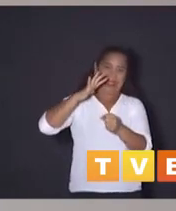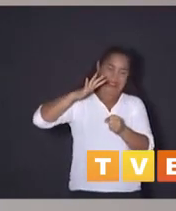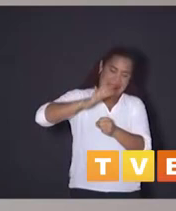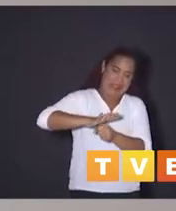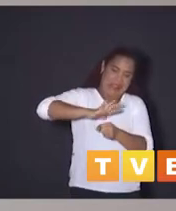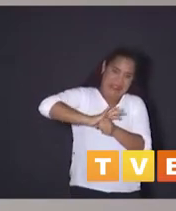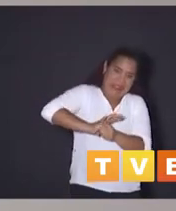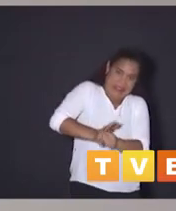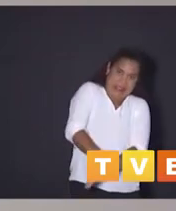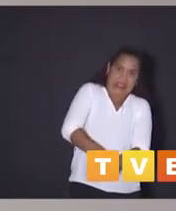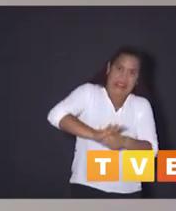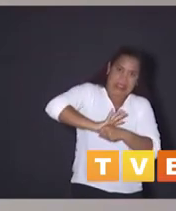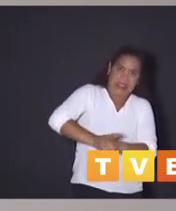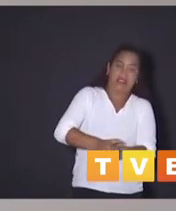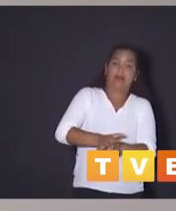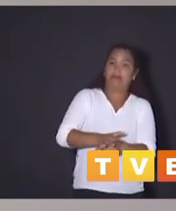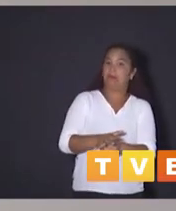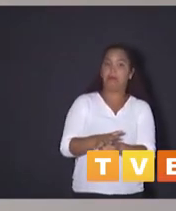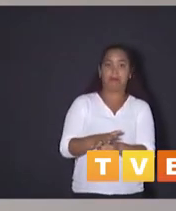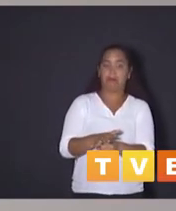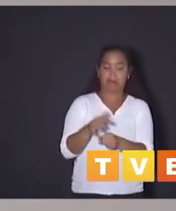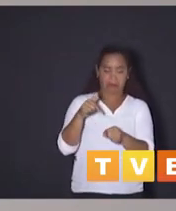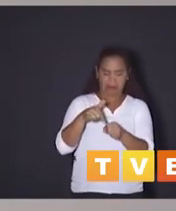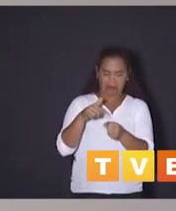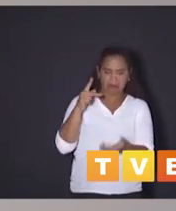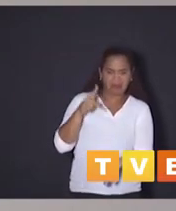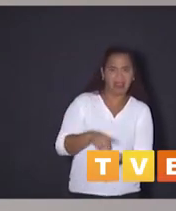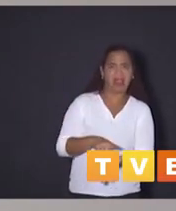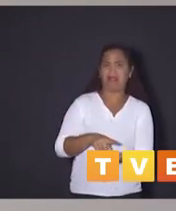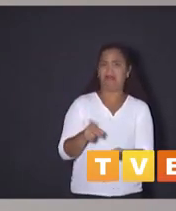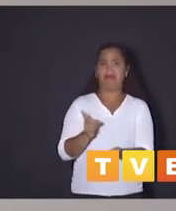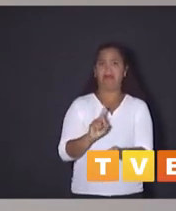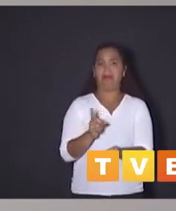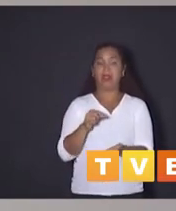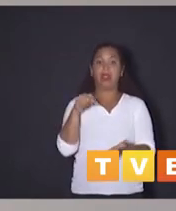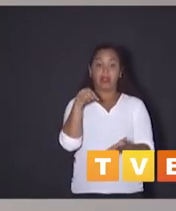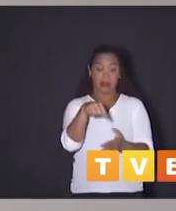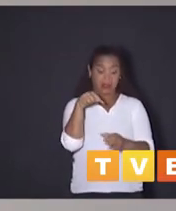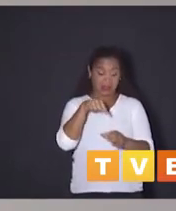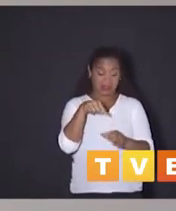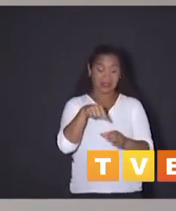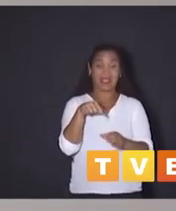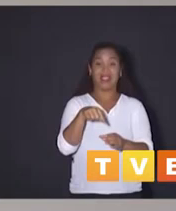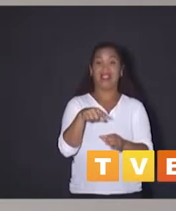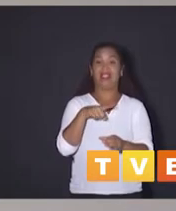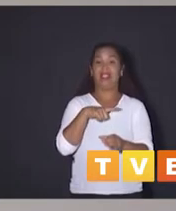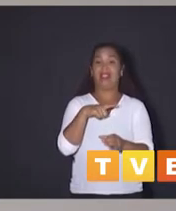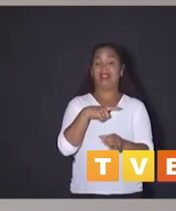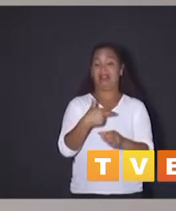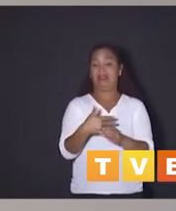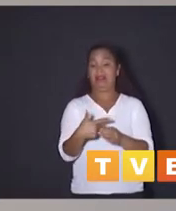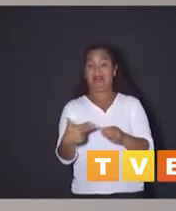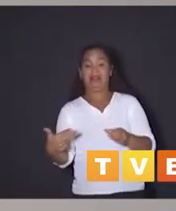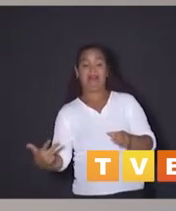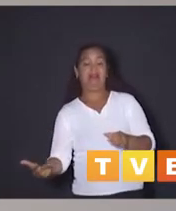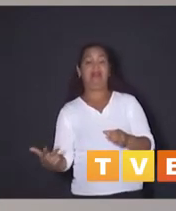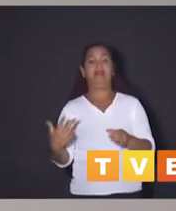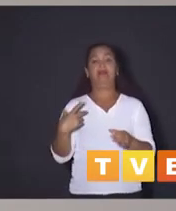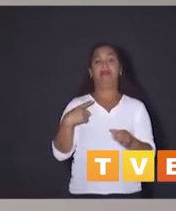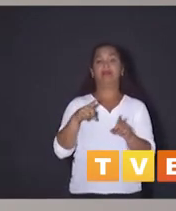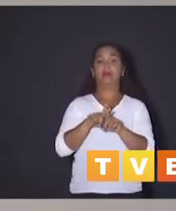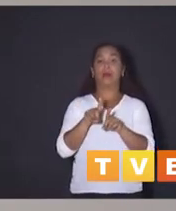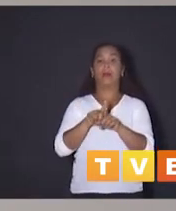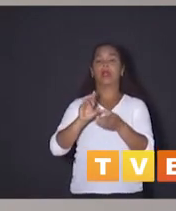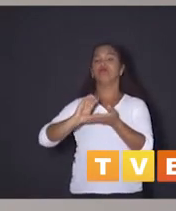alimento nós estamos fortalecendo as grandes concentrações as grandes conglomerados numerações do capital